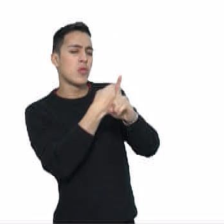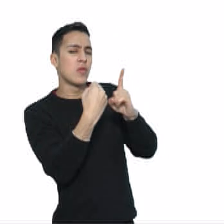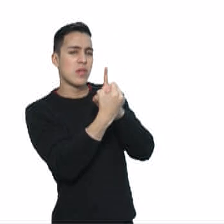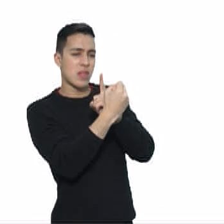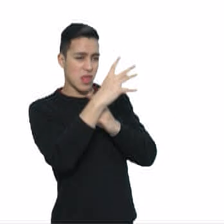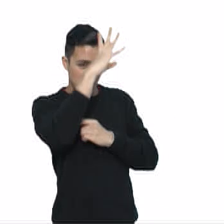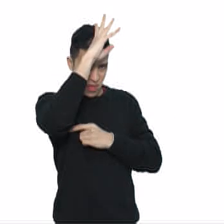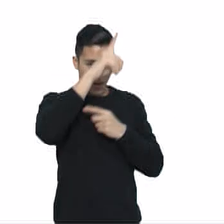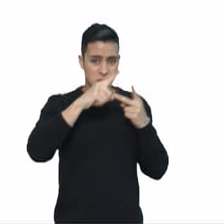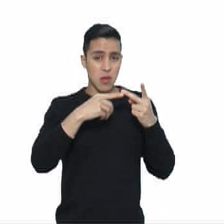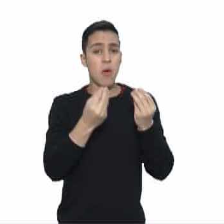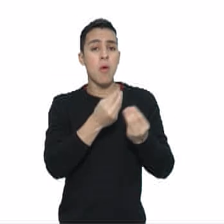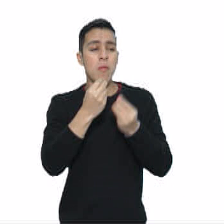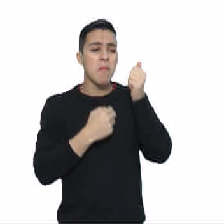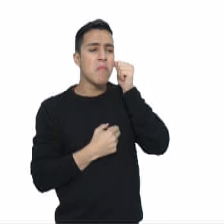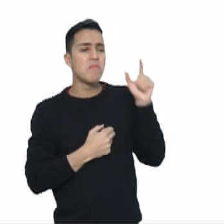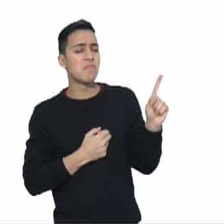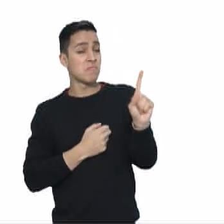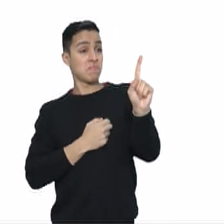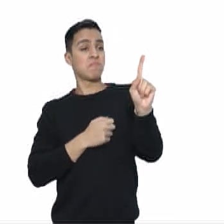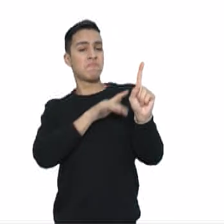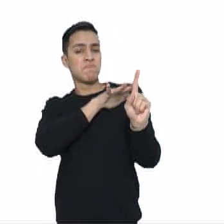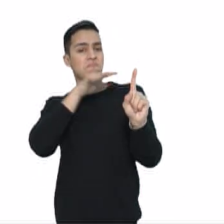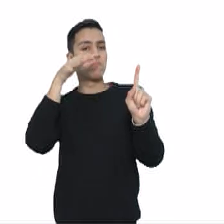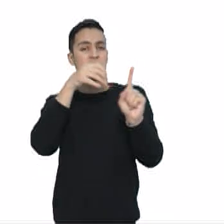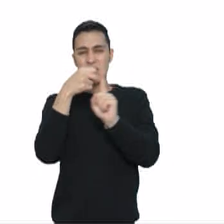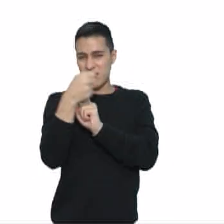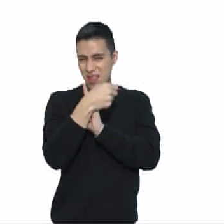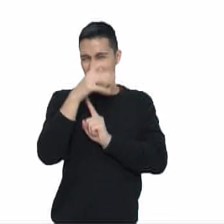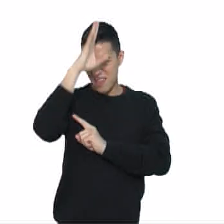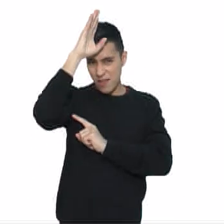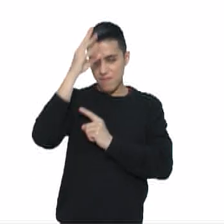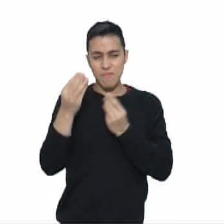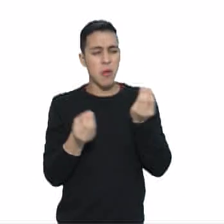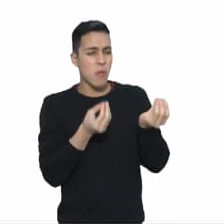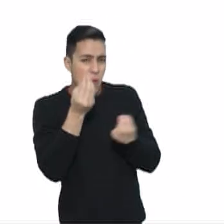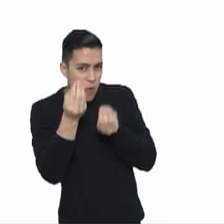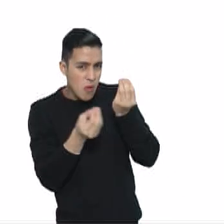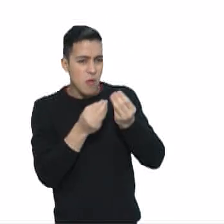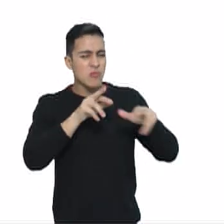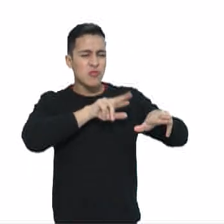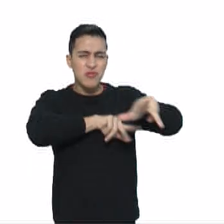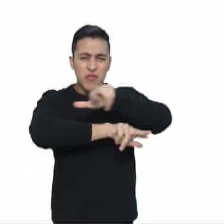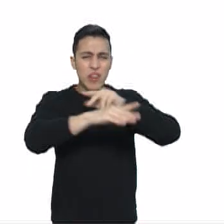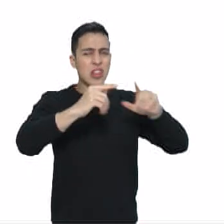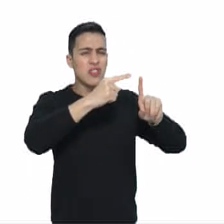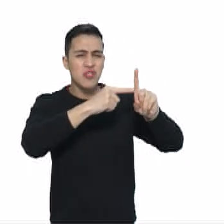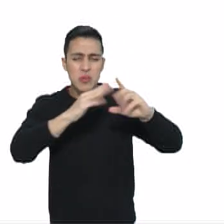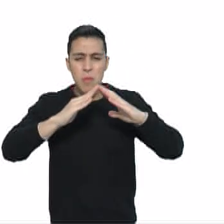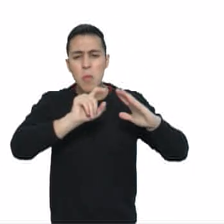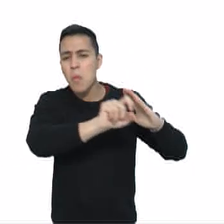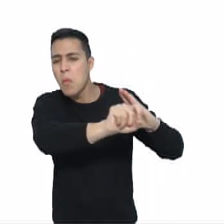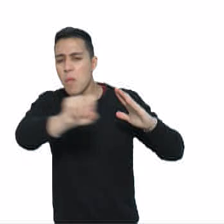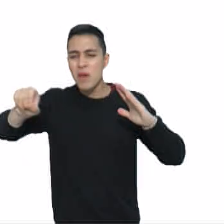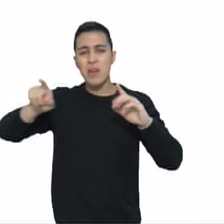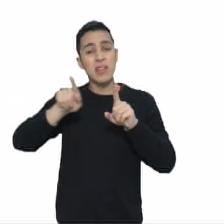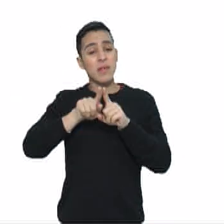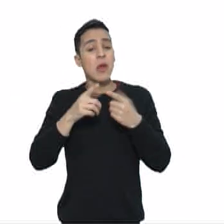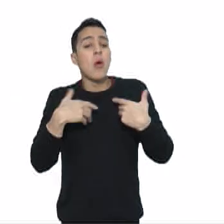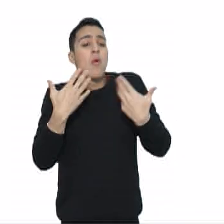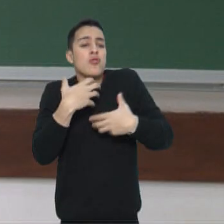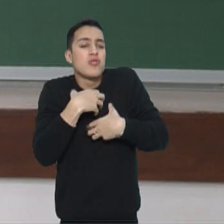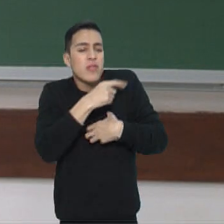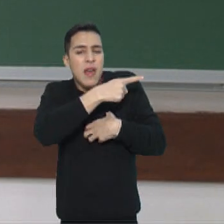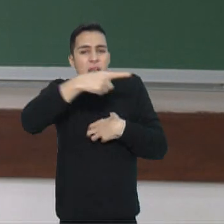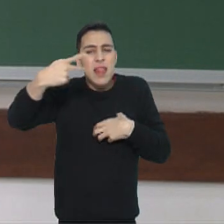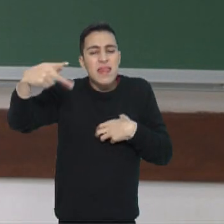romana, como era a posição da mulher dentro da sociedade romana, as diferenças das habitações e que tipos de divertimentos